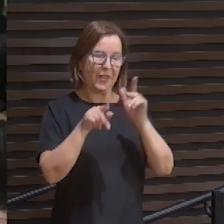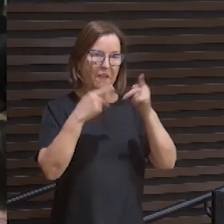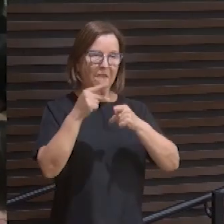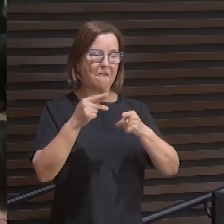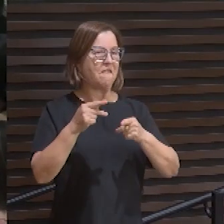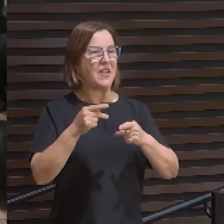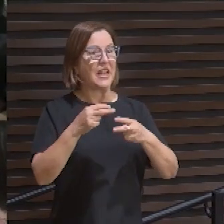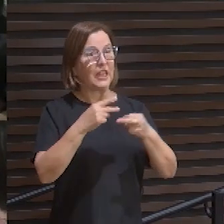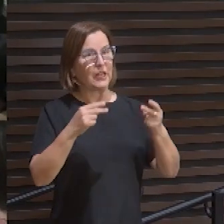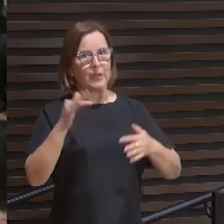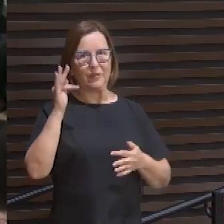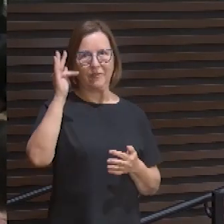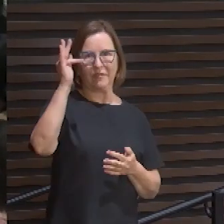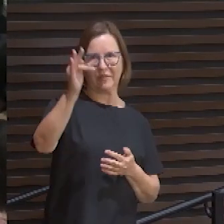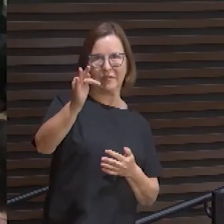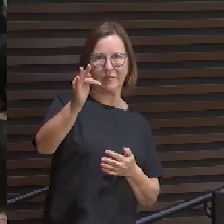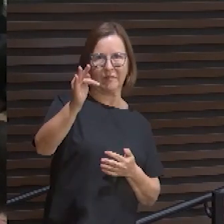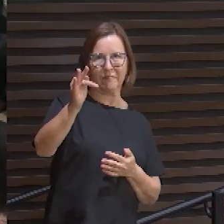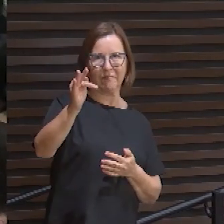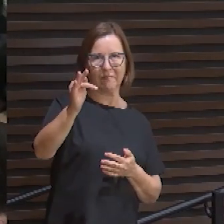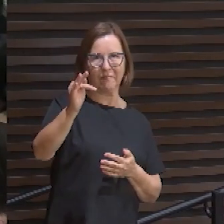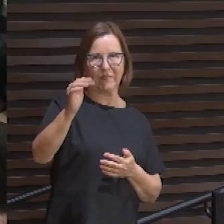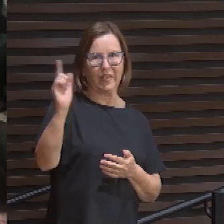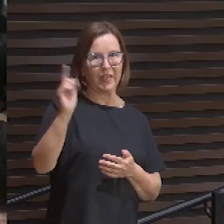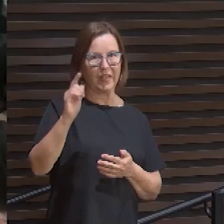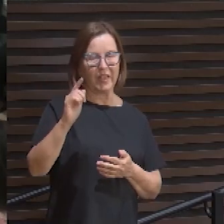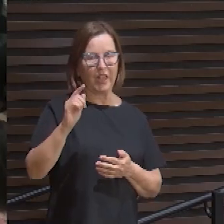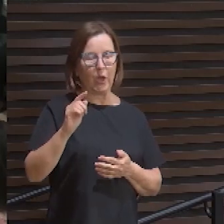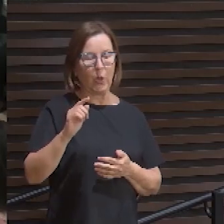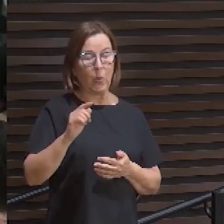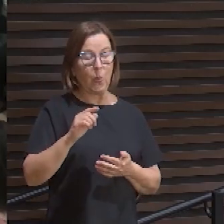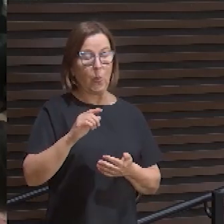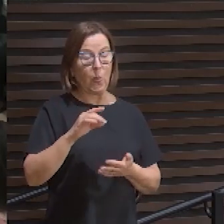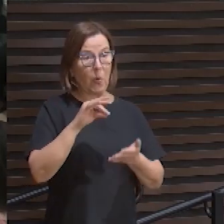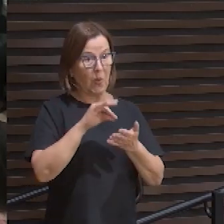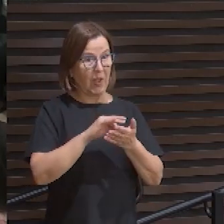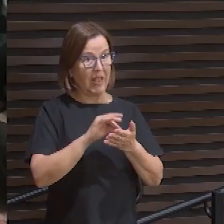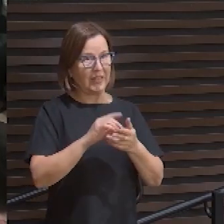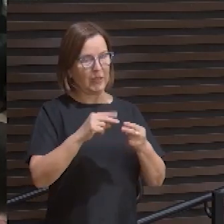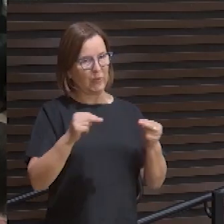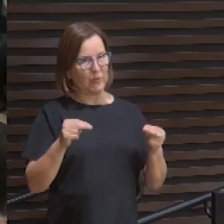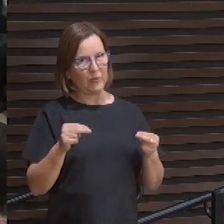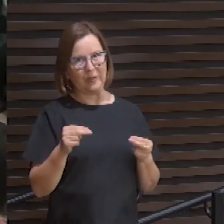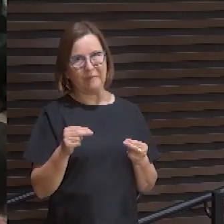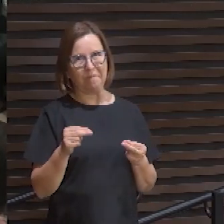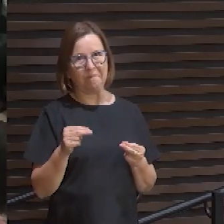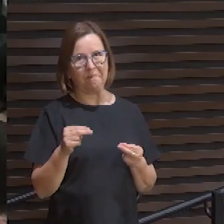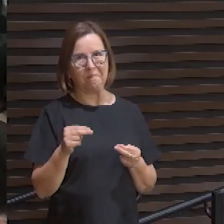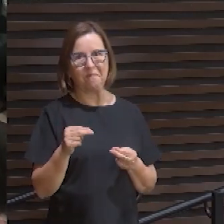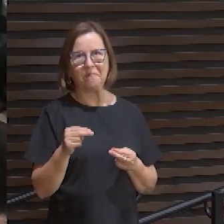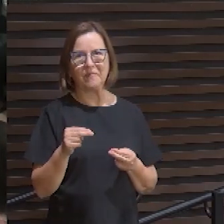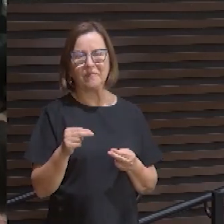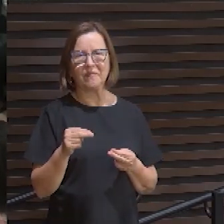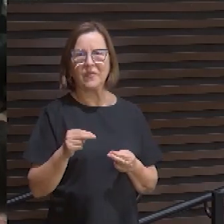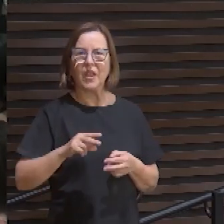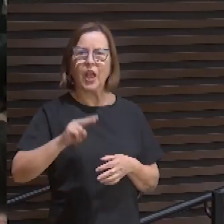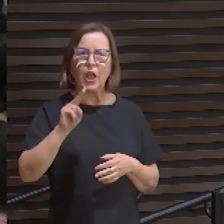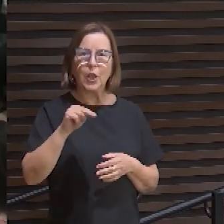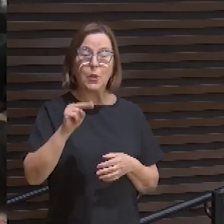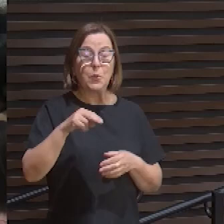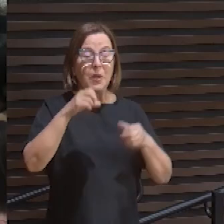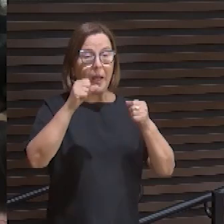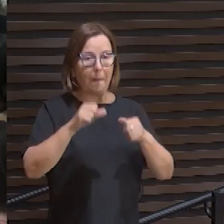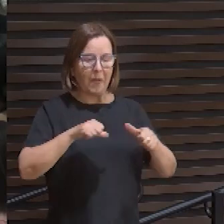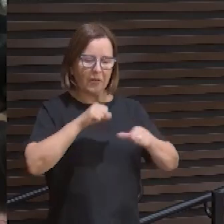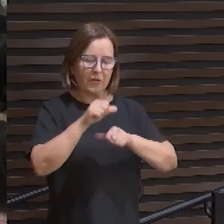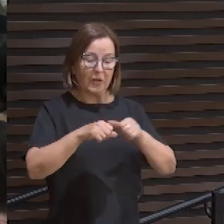bens vindouros, não a imagem real das coisas, nunca jamais pode tornar perfeitos os ofertantes com